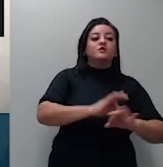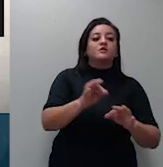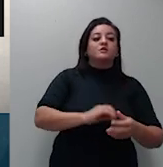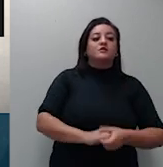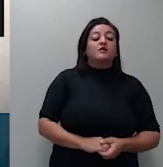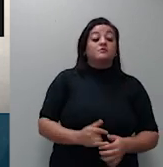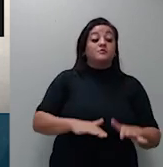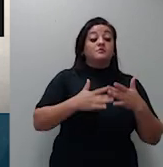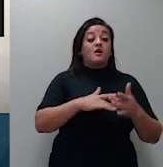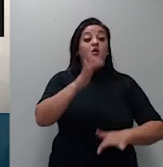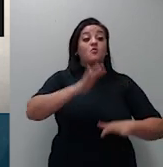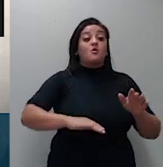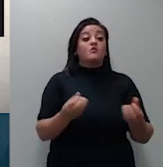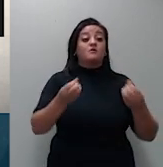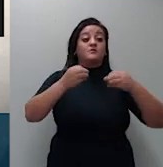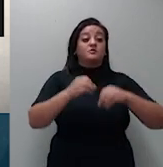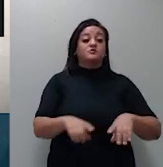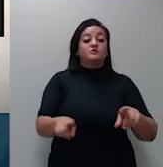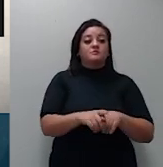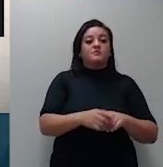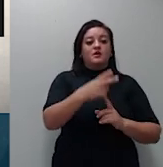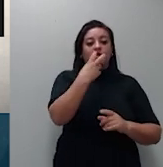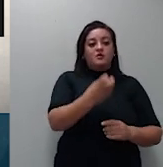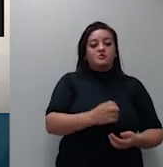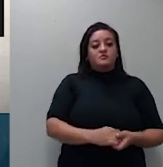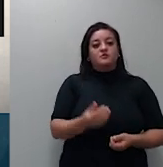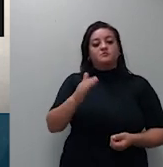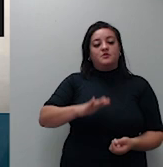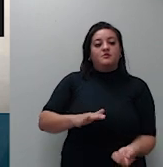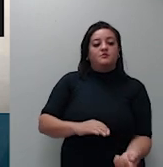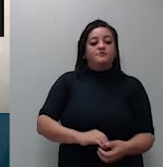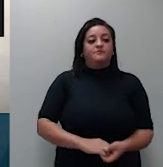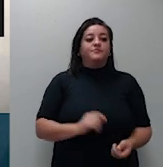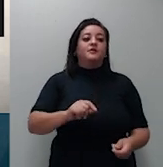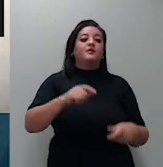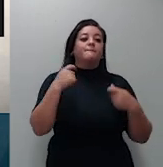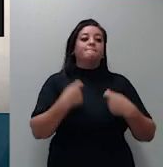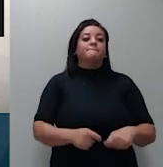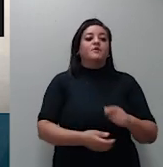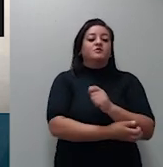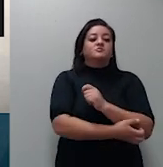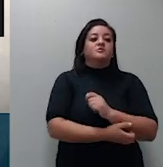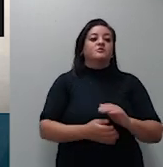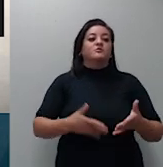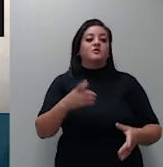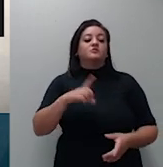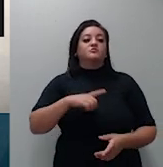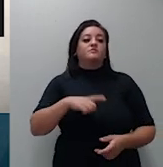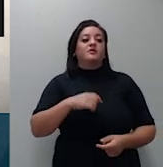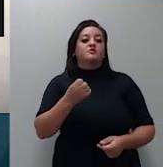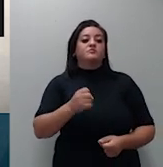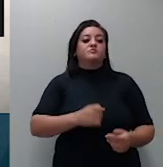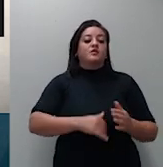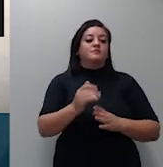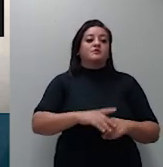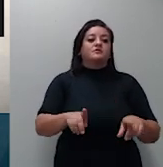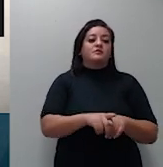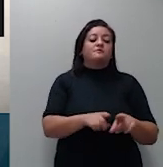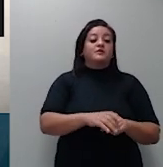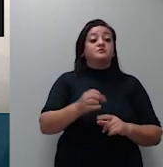qualquer prejuízo a identificação do menor que poderá quando alcançar sua capacidade for o caso